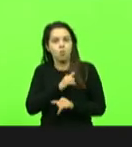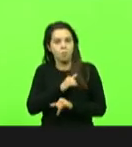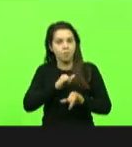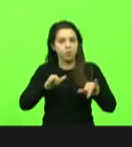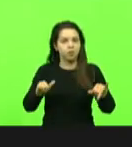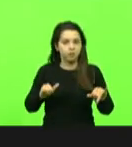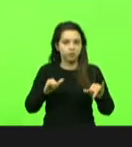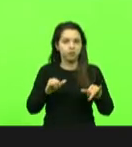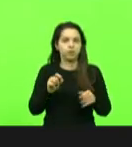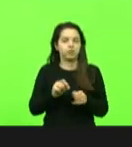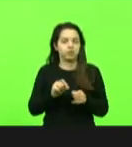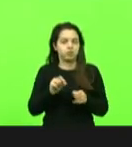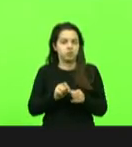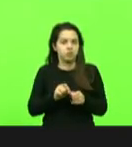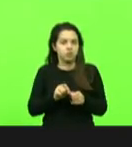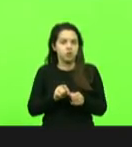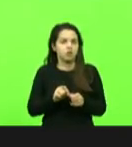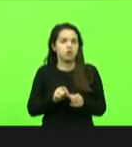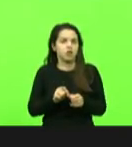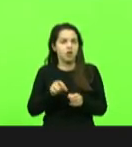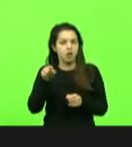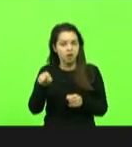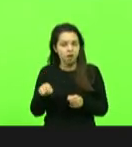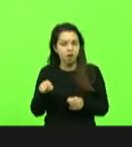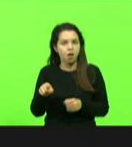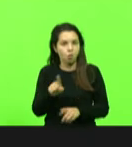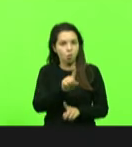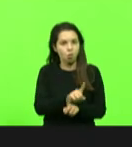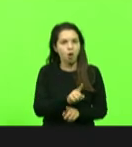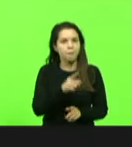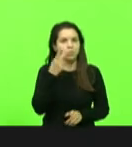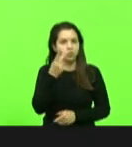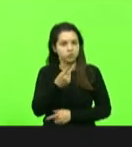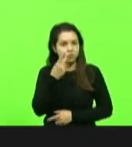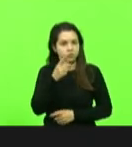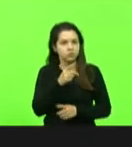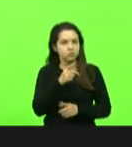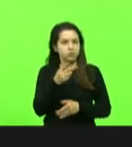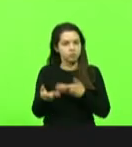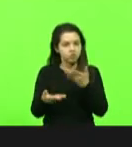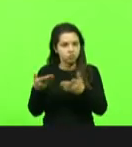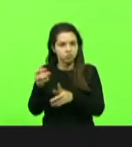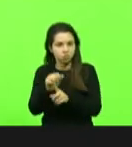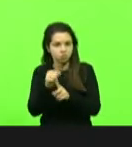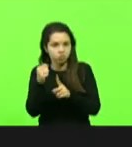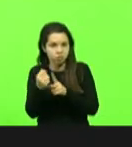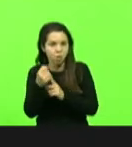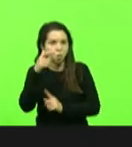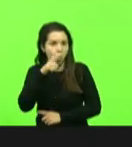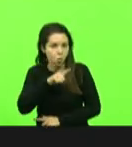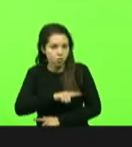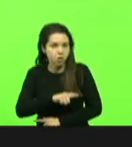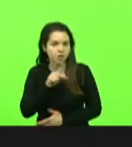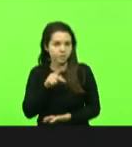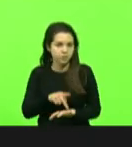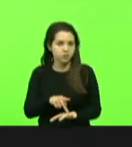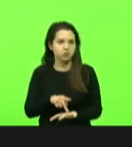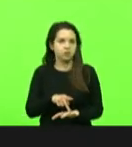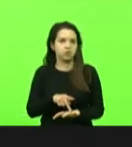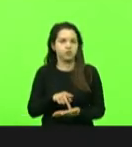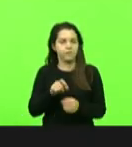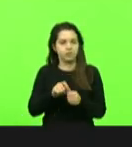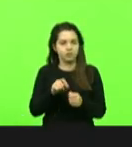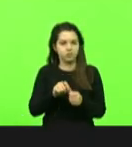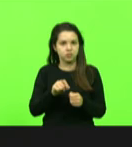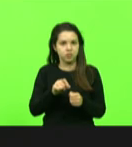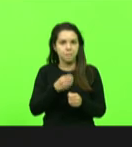que quem execute a política de assistência social consiga, de fato, fazer um